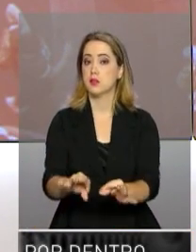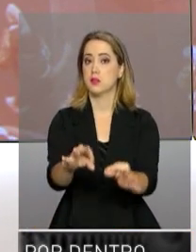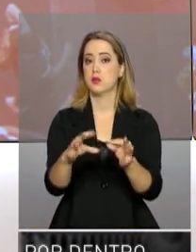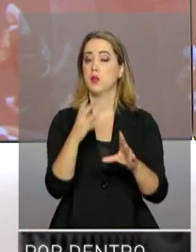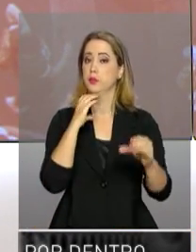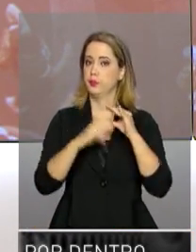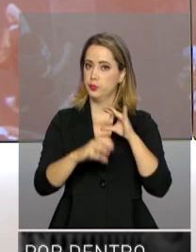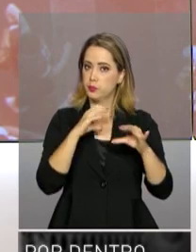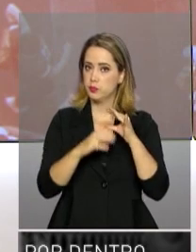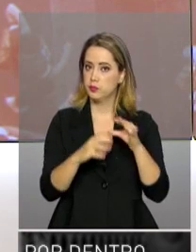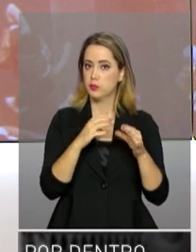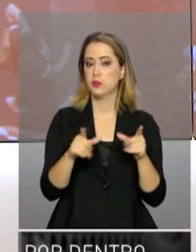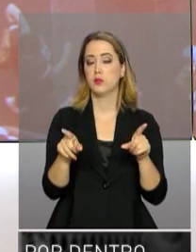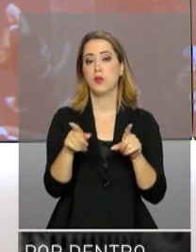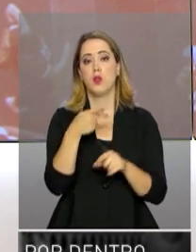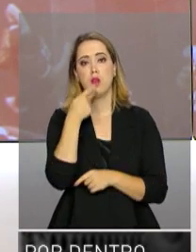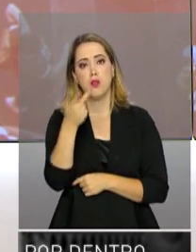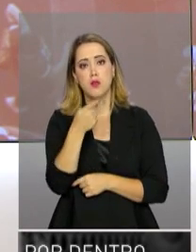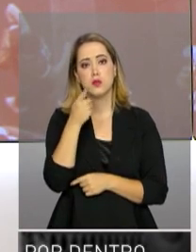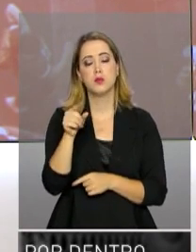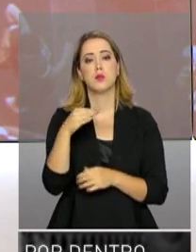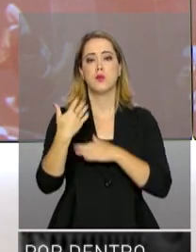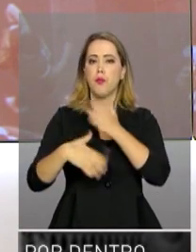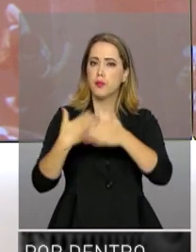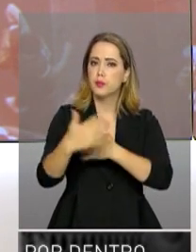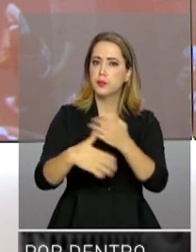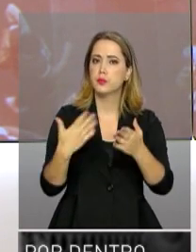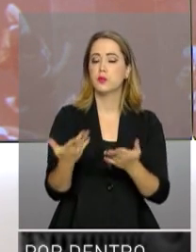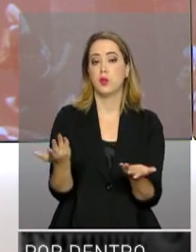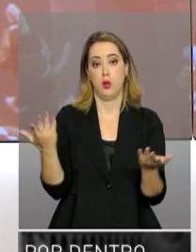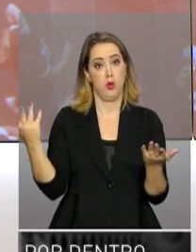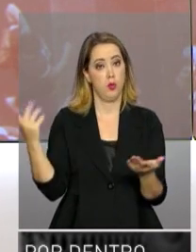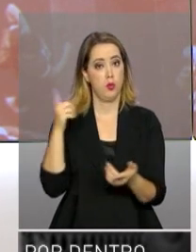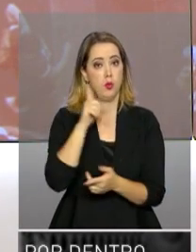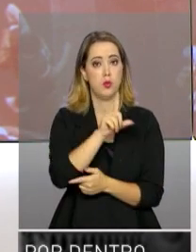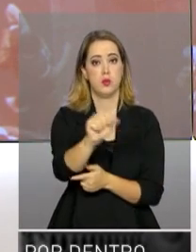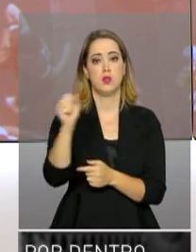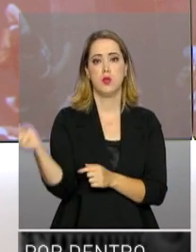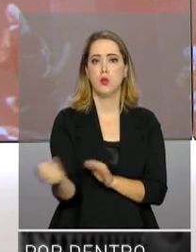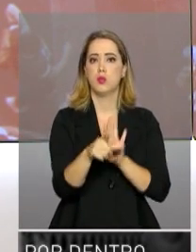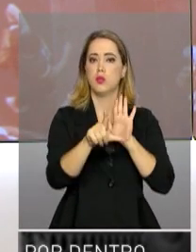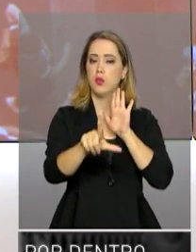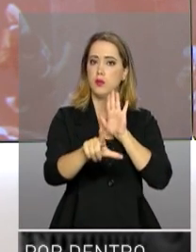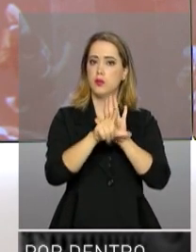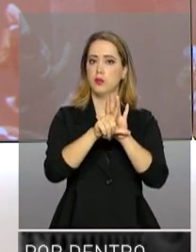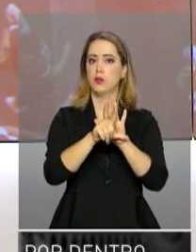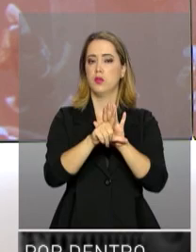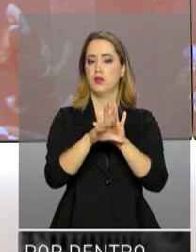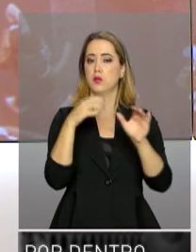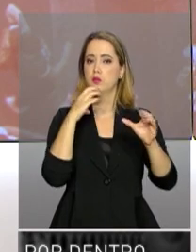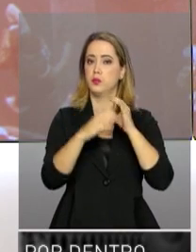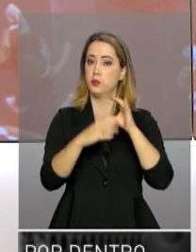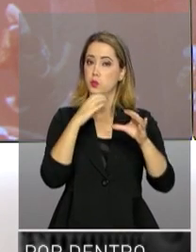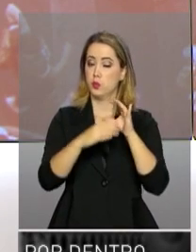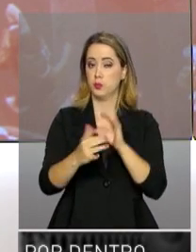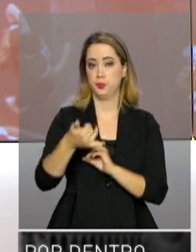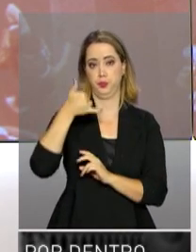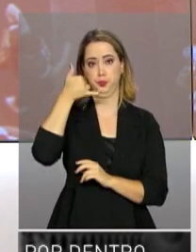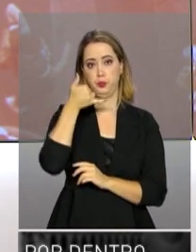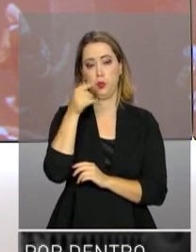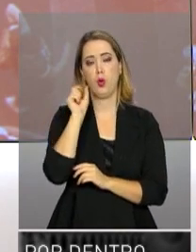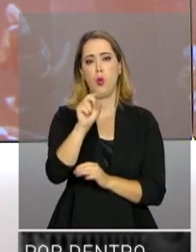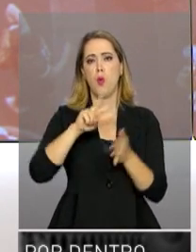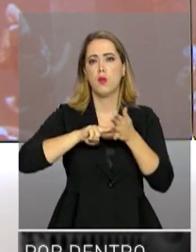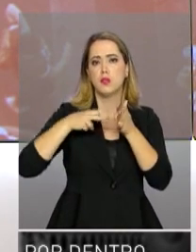Inovações e Comunicações, Gilberto Kassab, fala sobre os avanços alcançados pela nova Lei Geral de Telecomunicações, o que